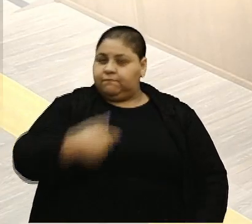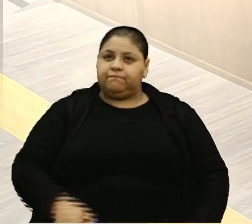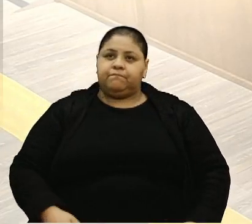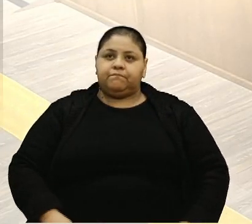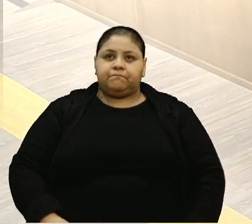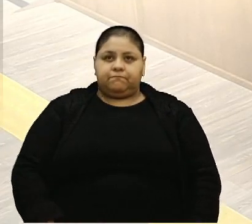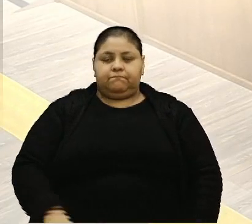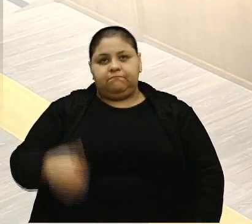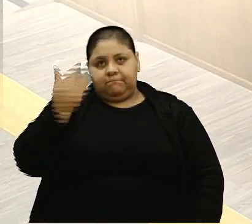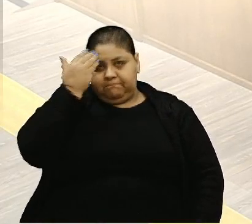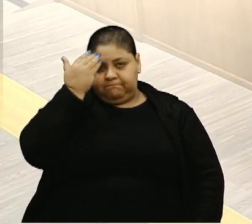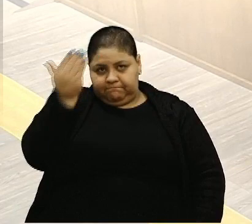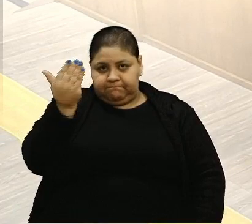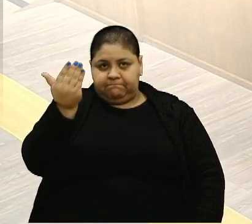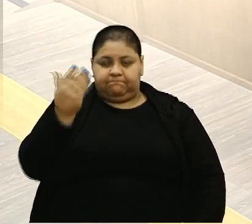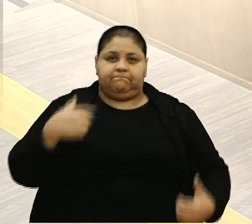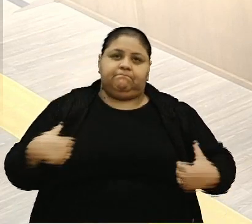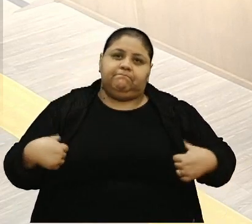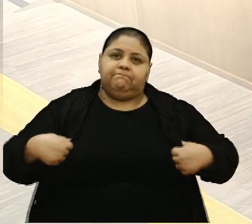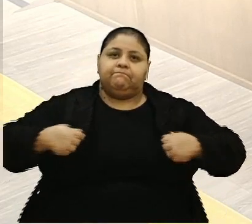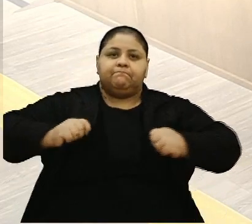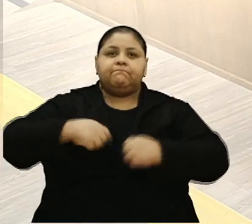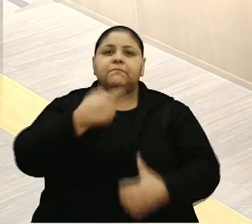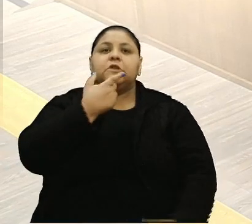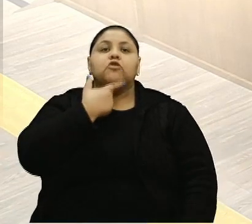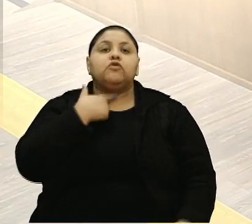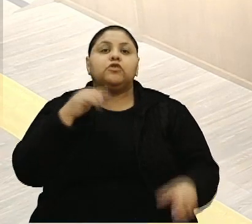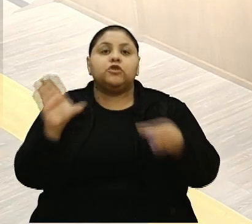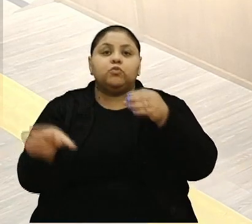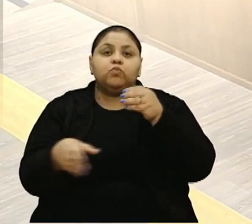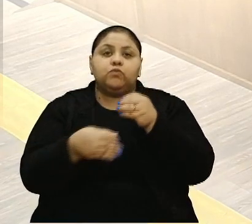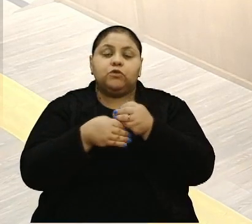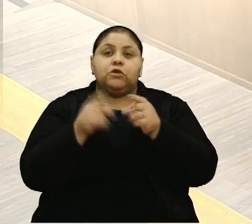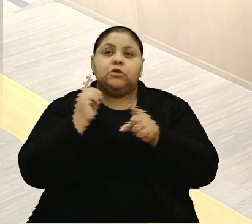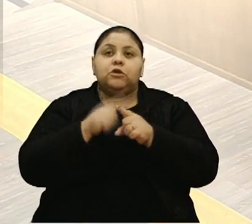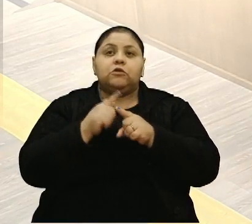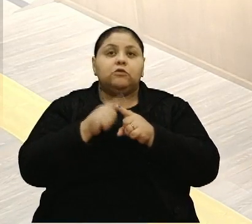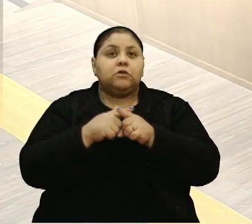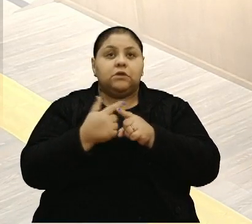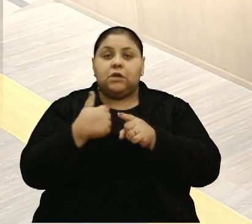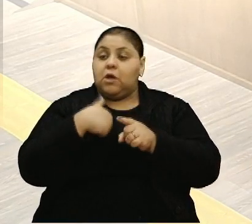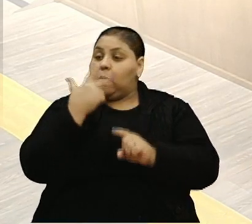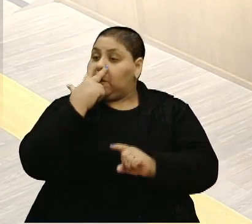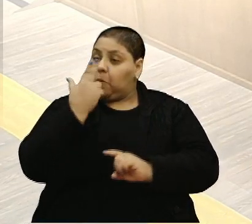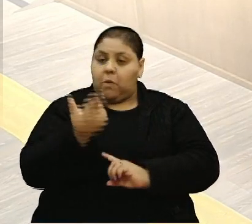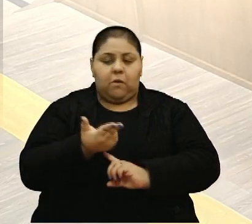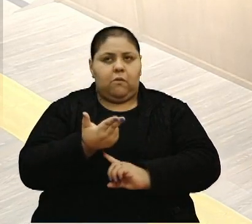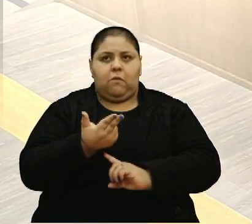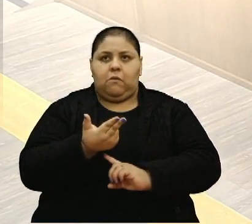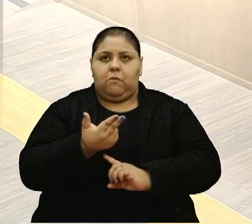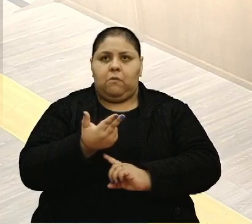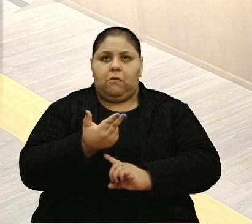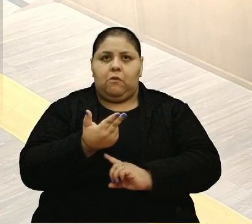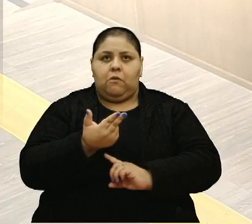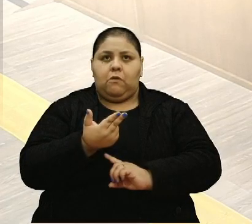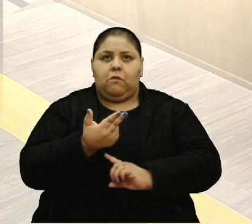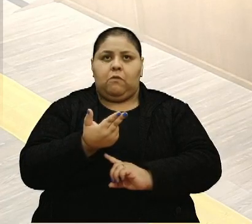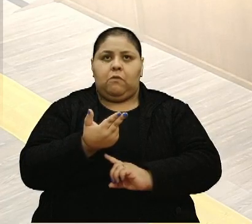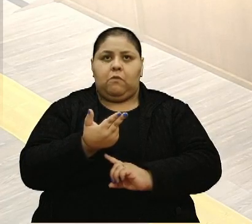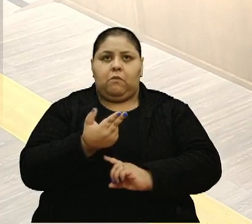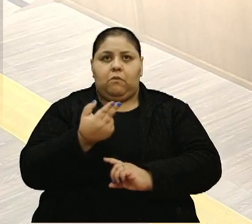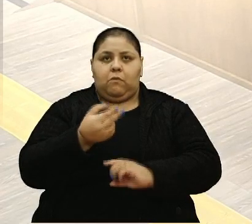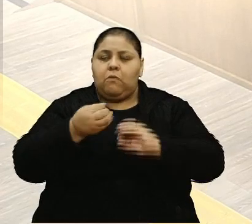parte, vereadora Estela, e gostaria de me somar, vereadora Estela, porque eu estou na mesma situação. Eu levei essa situação também lá